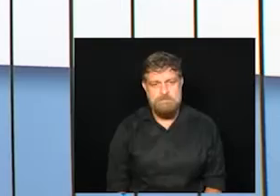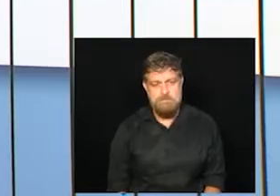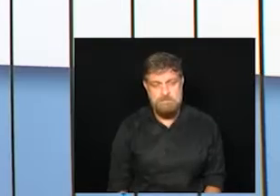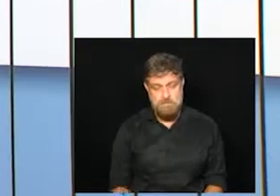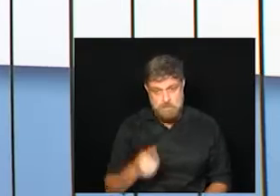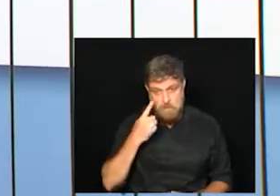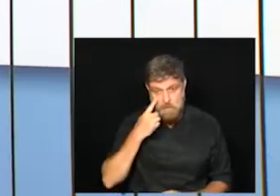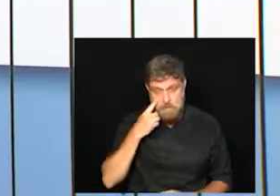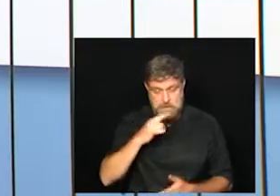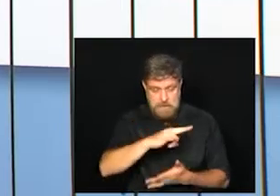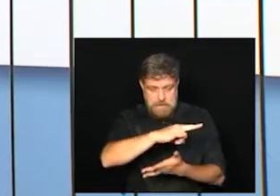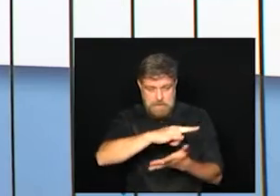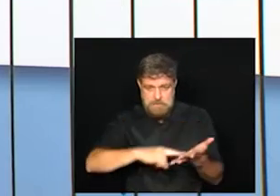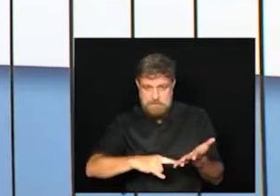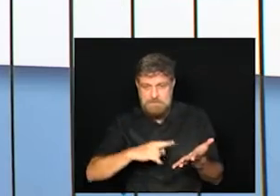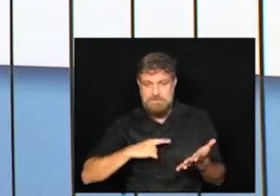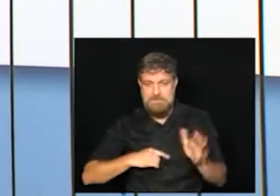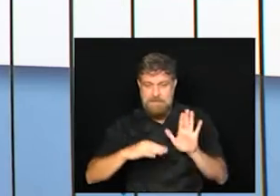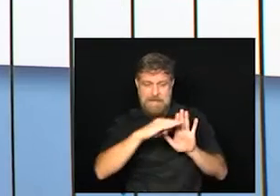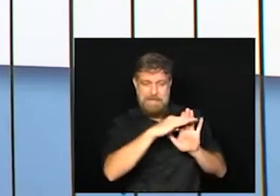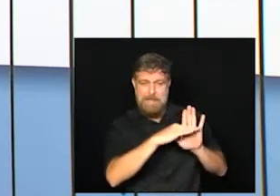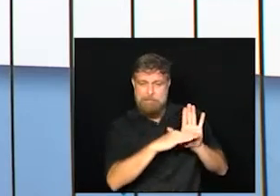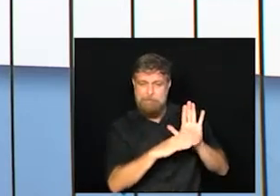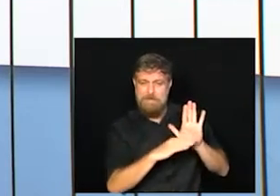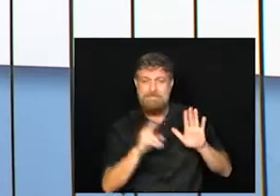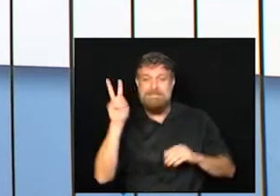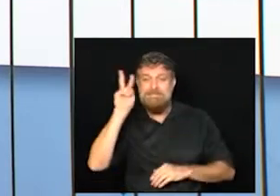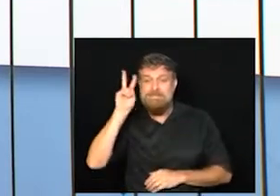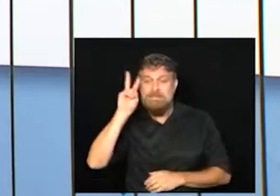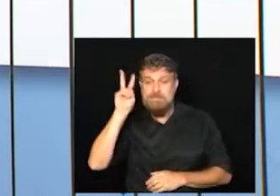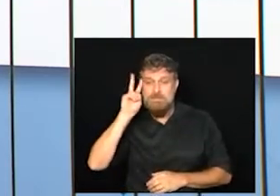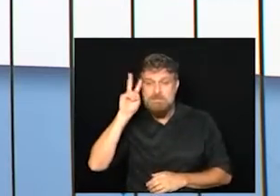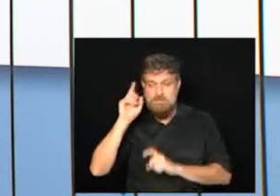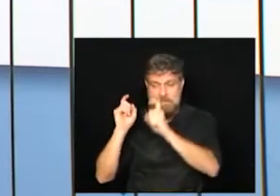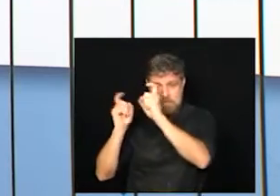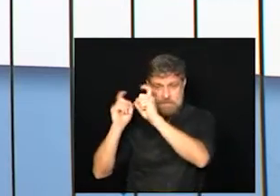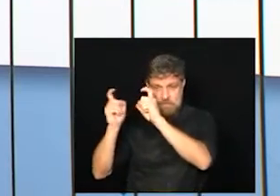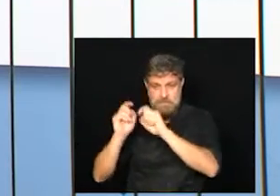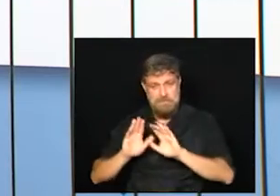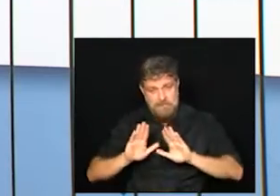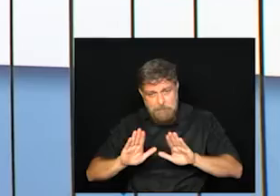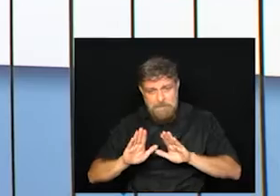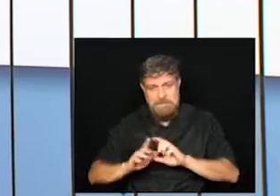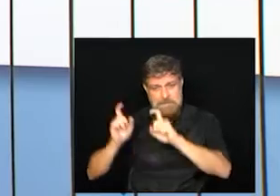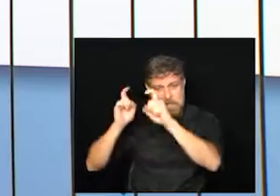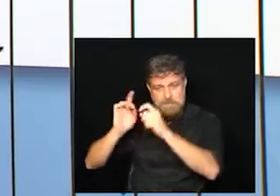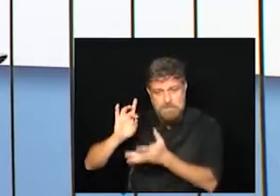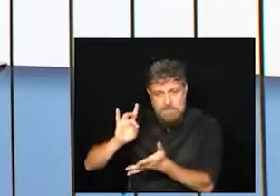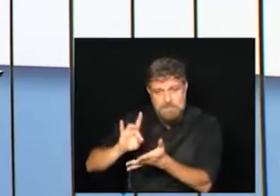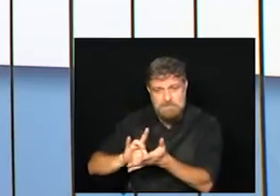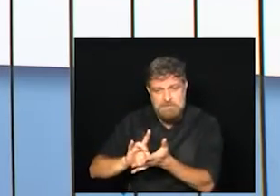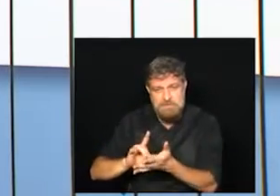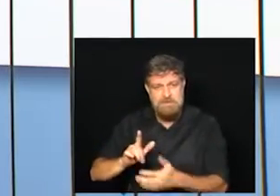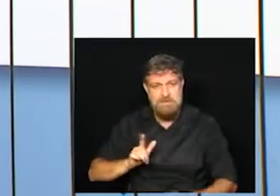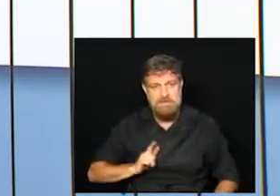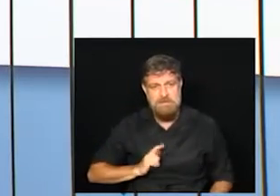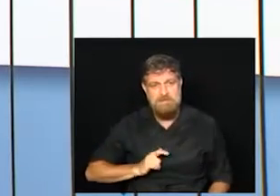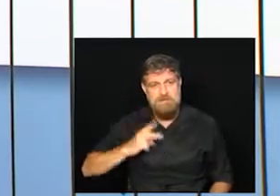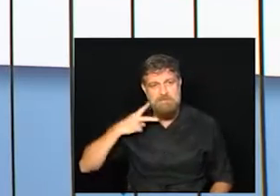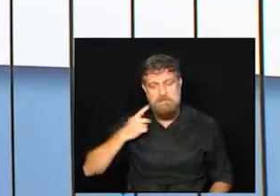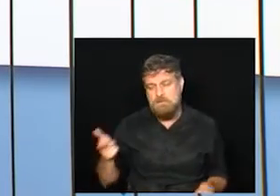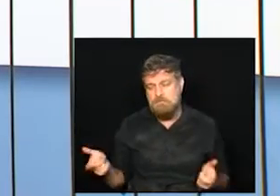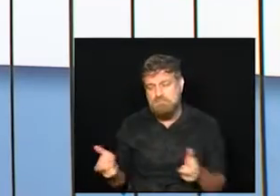Só, essa moção estava na pauta da última segunda-feira, mas como a reunião ordinária terminou por falta de